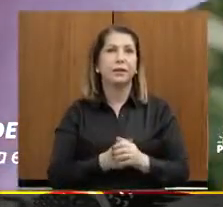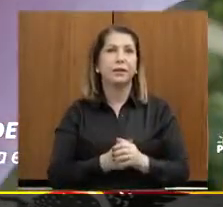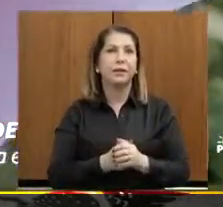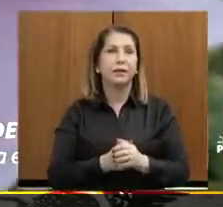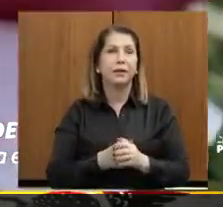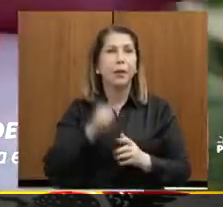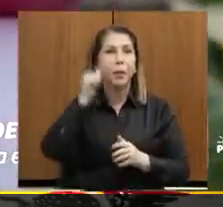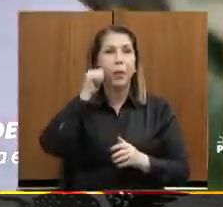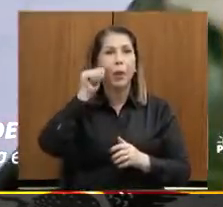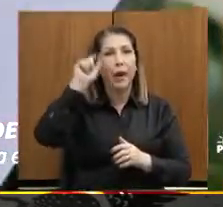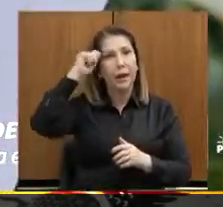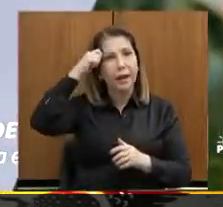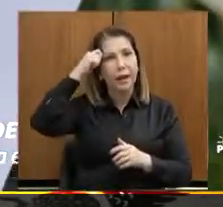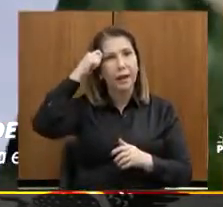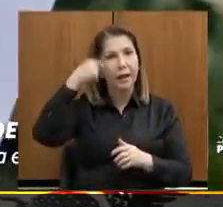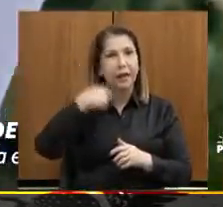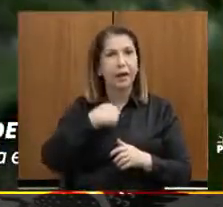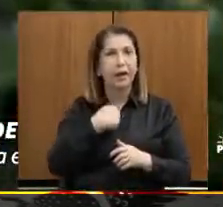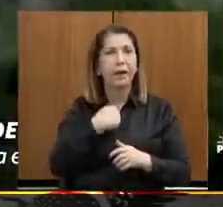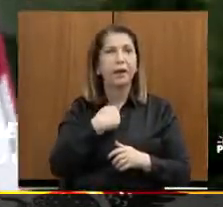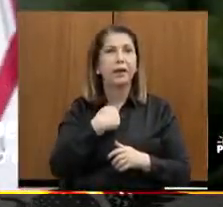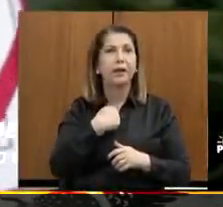mulher é